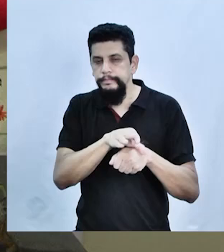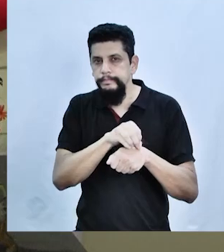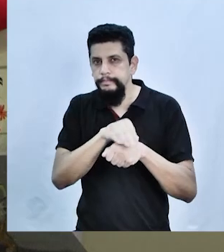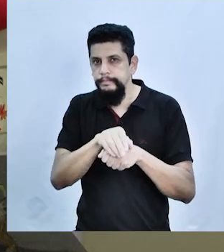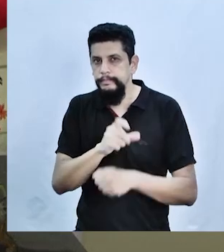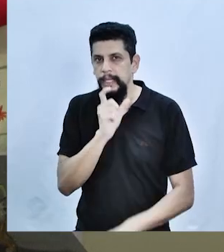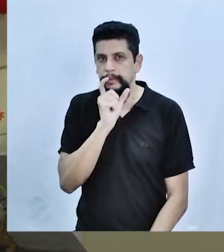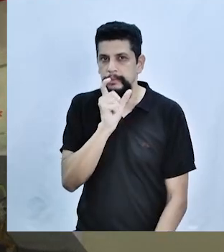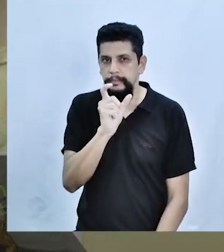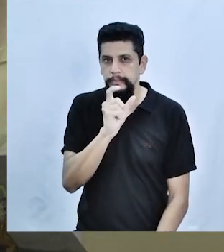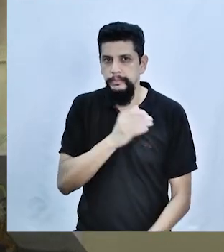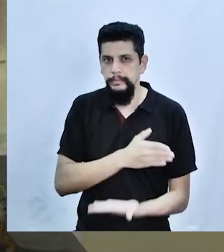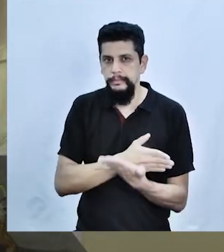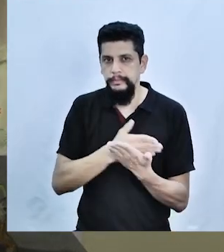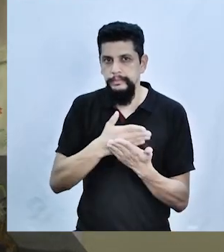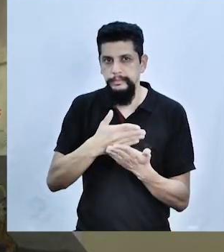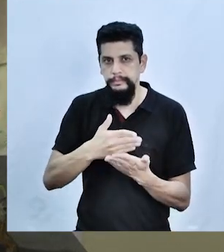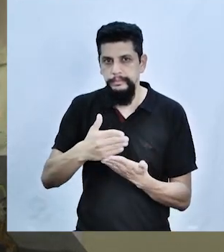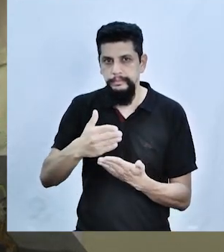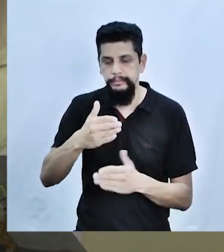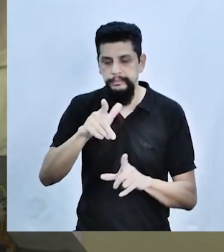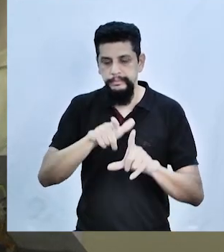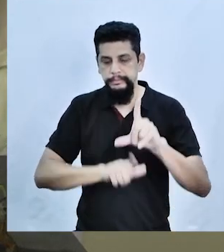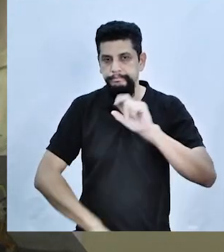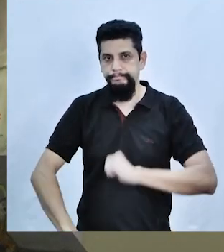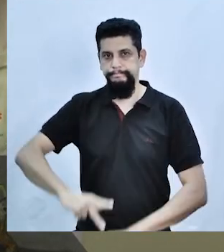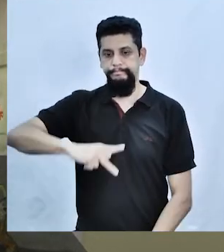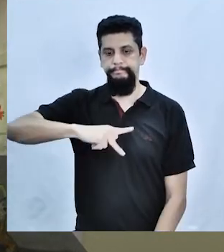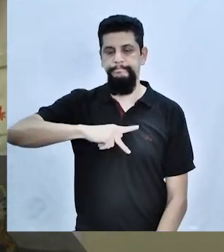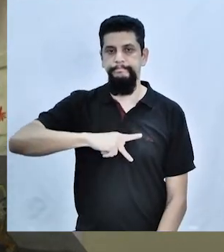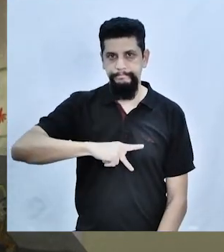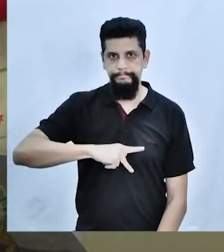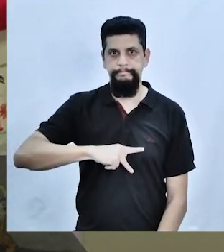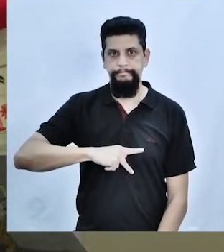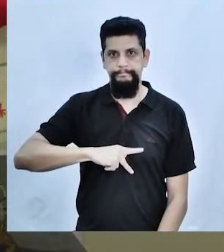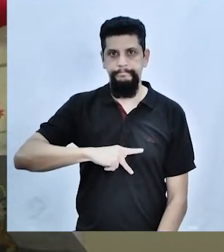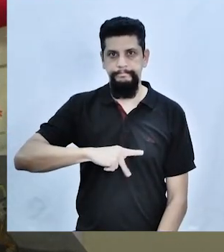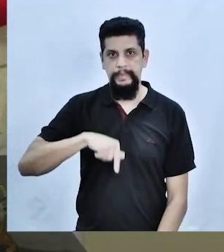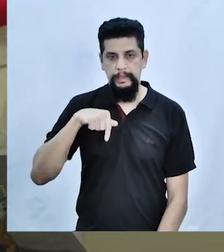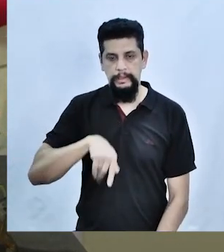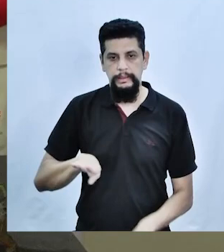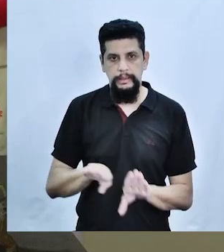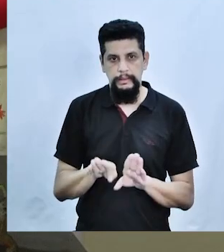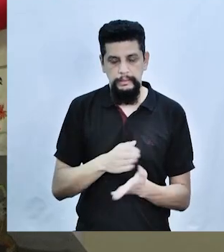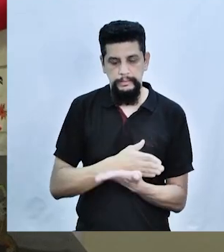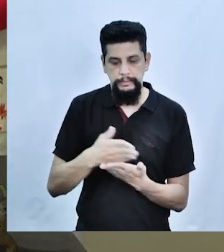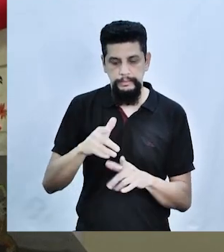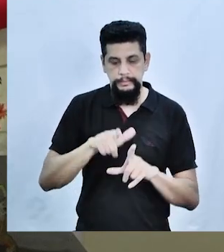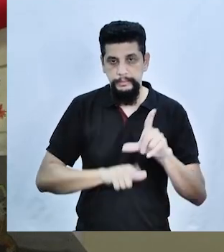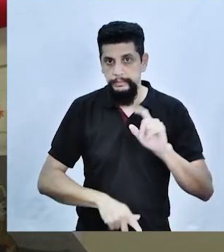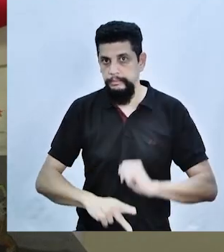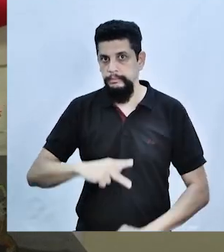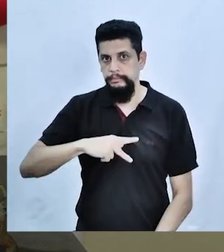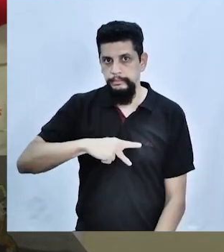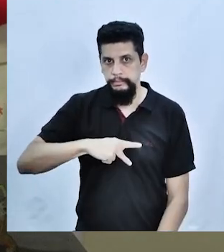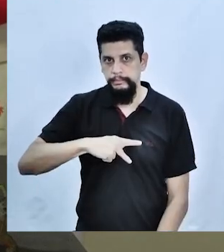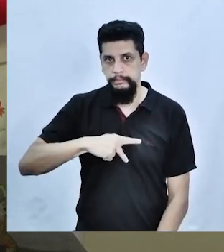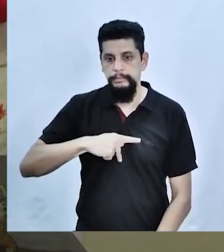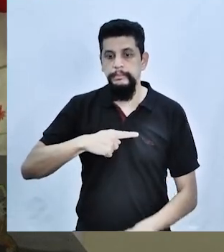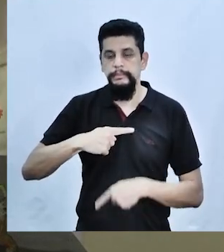dica lá para eles. A palavra começava com a letra P. Aqui também começa com a letra P.